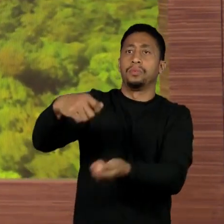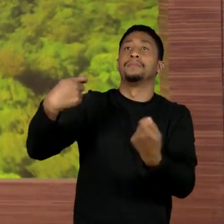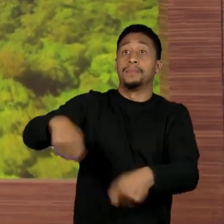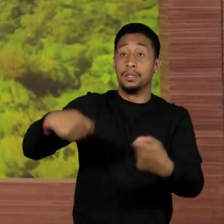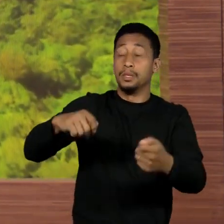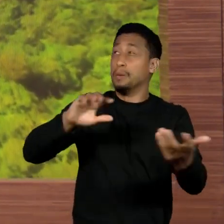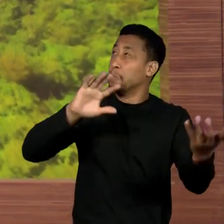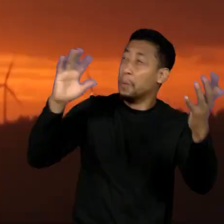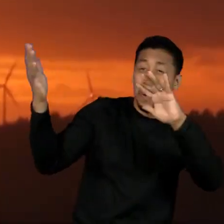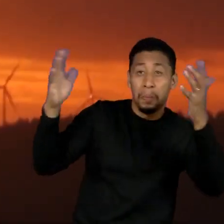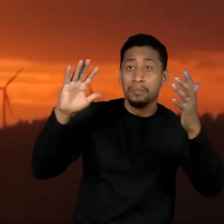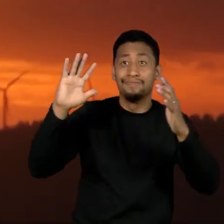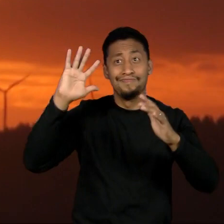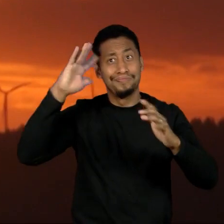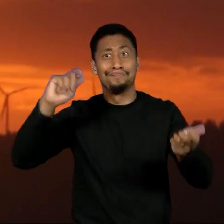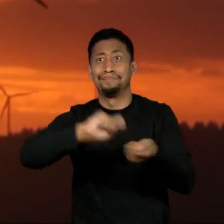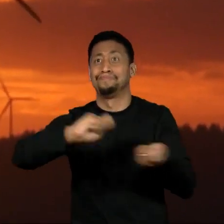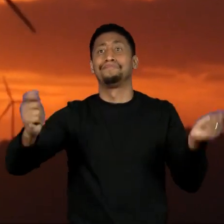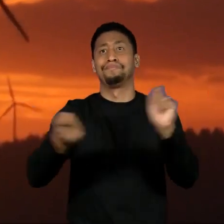eventos climáticos.